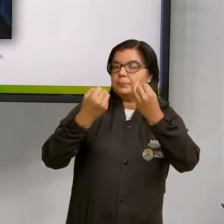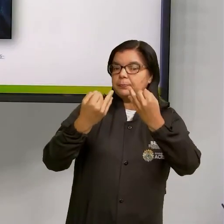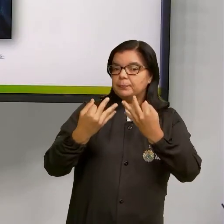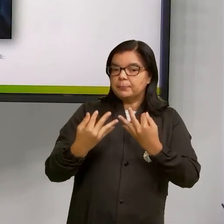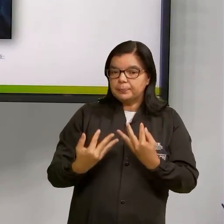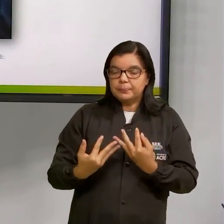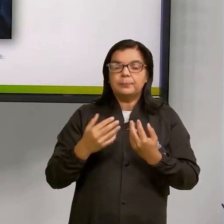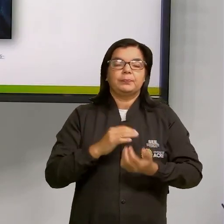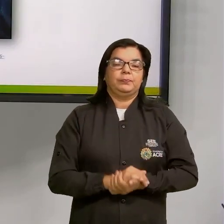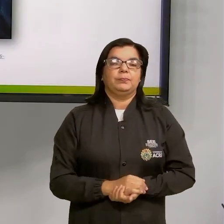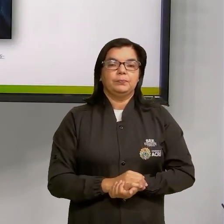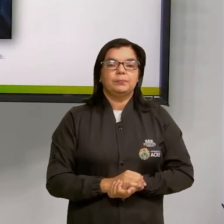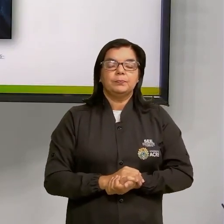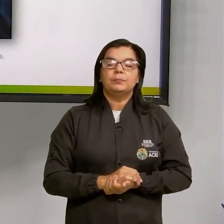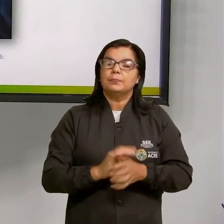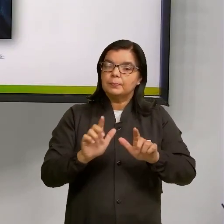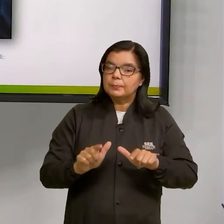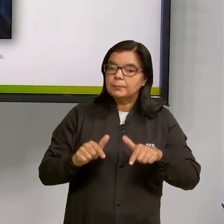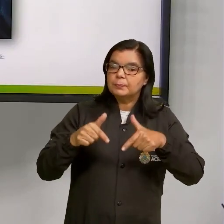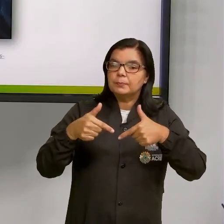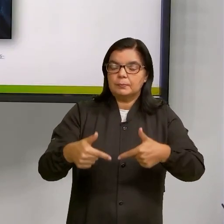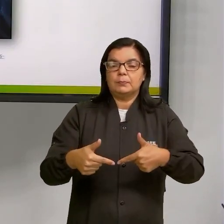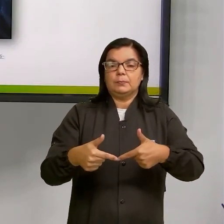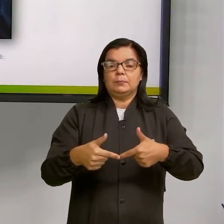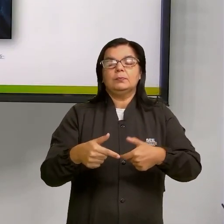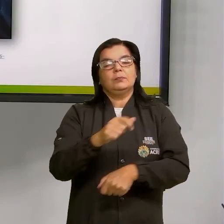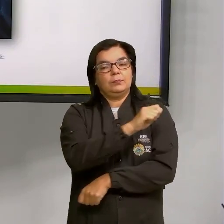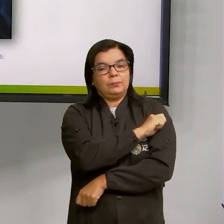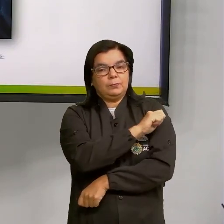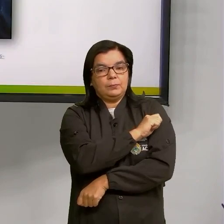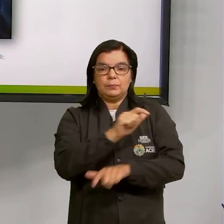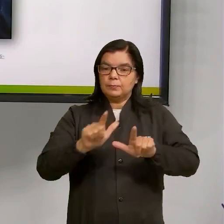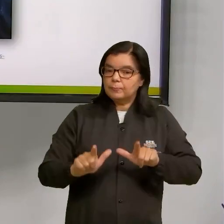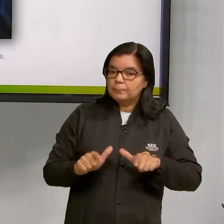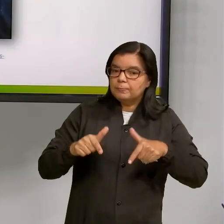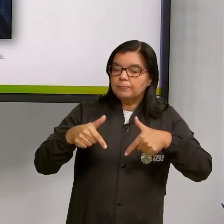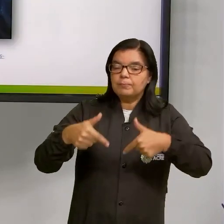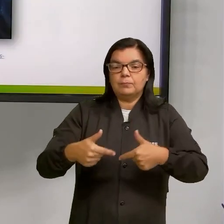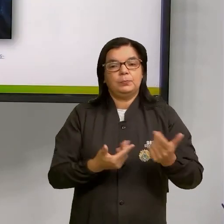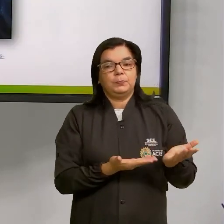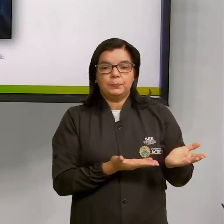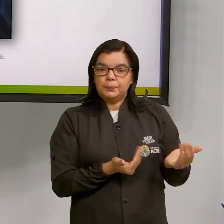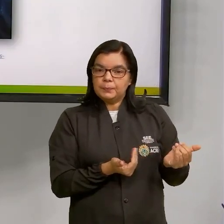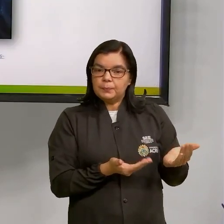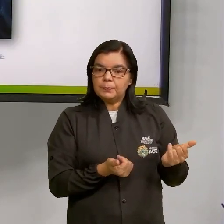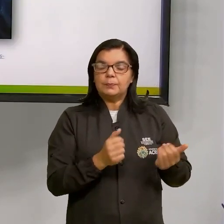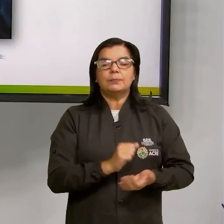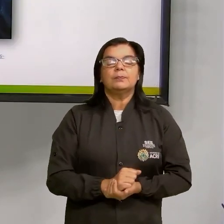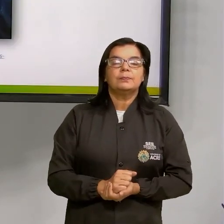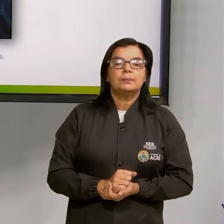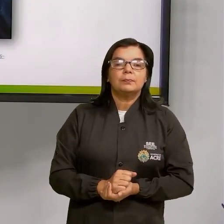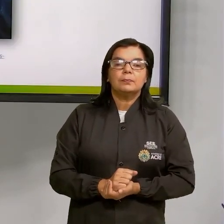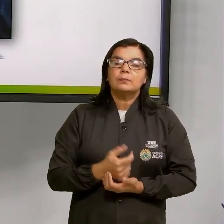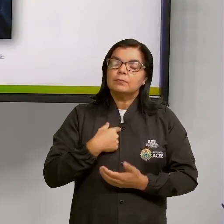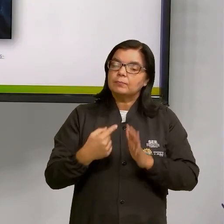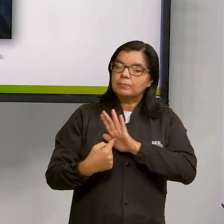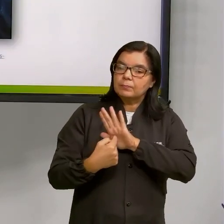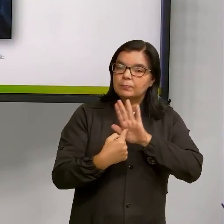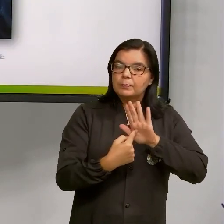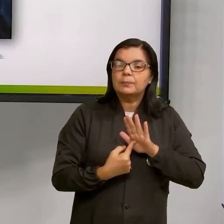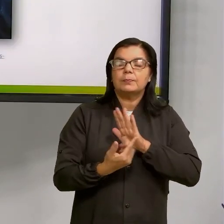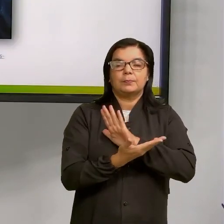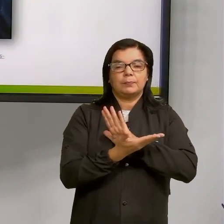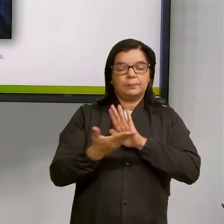de mencionar, os movimentos estudantis e os movimentos juvenis. E aí essa